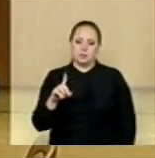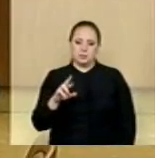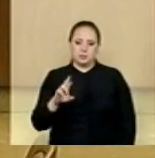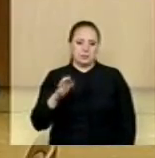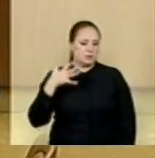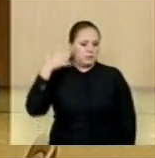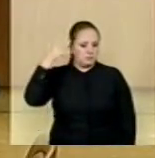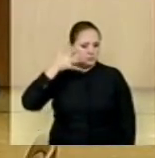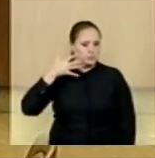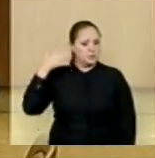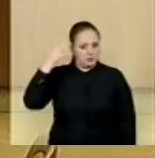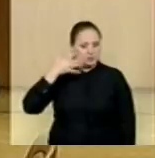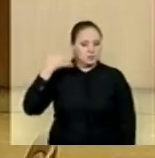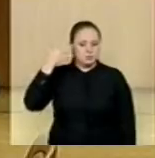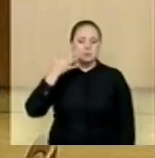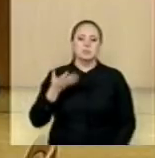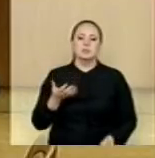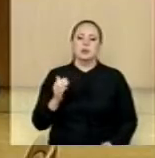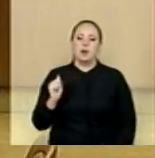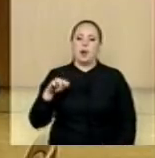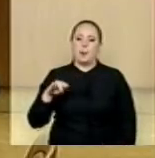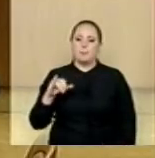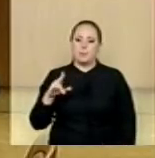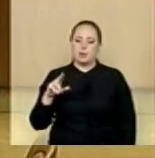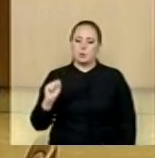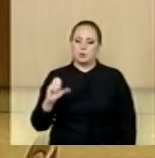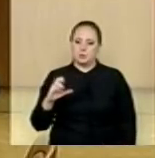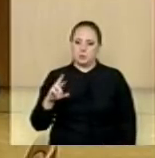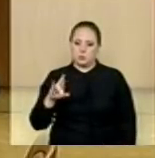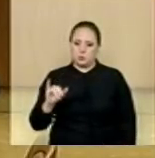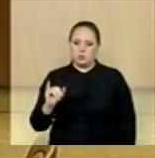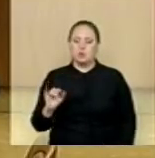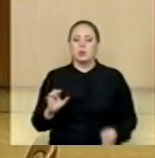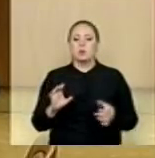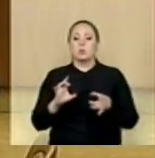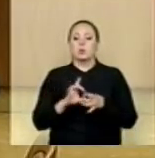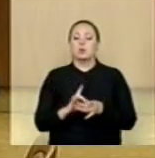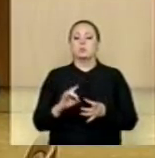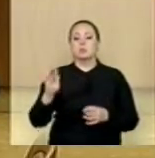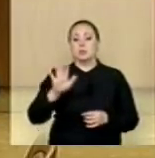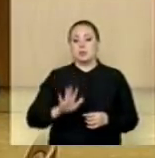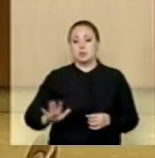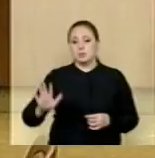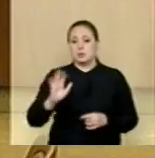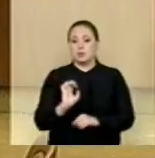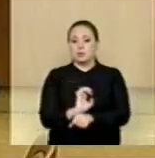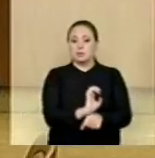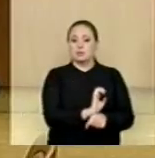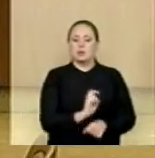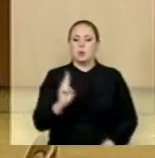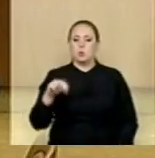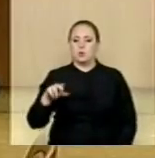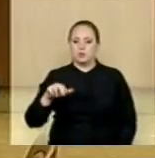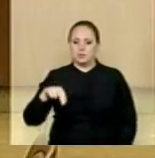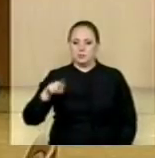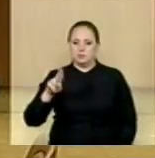se manifestar como amicus curiae pela União Nacional dos Legisladores e Legislativos Estaduais, UNALE.